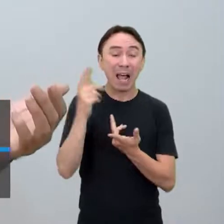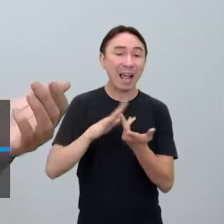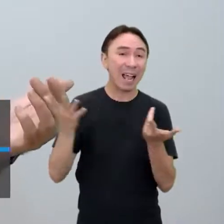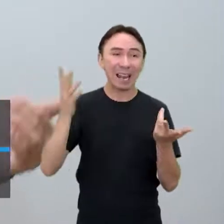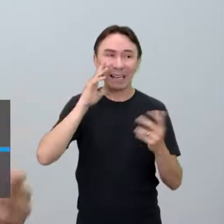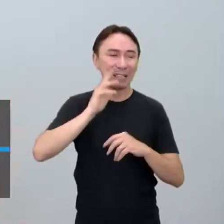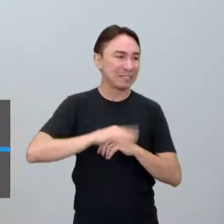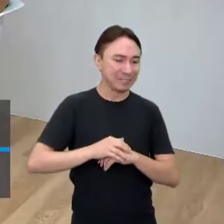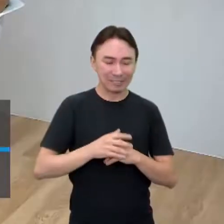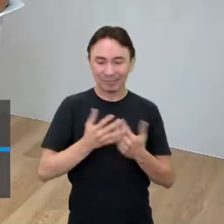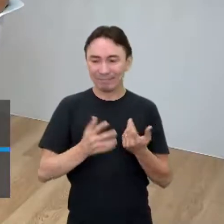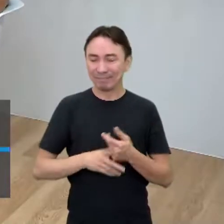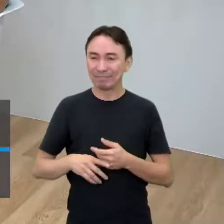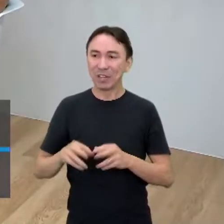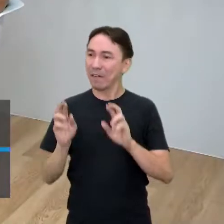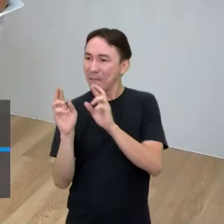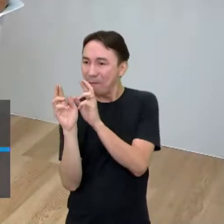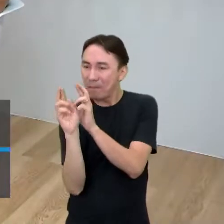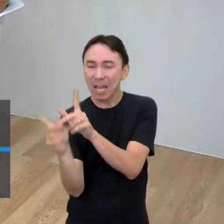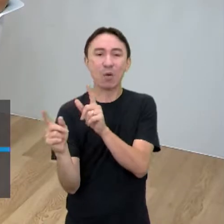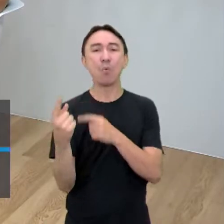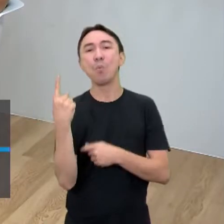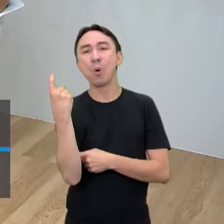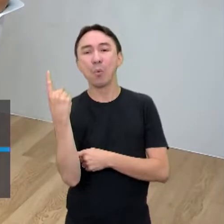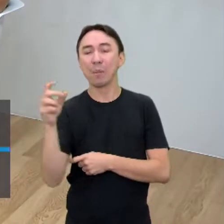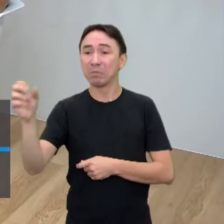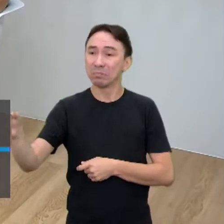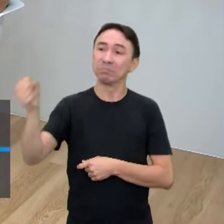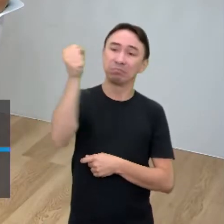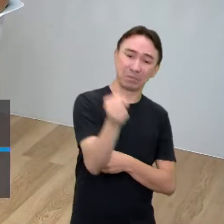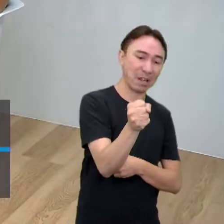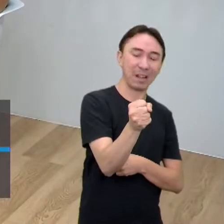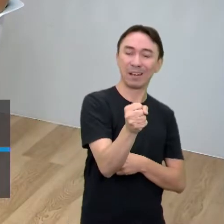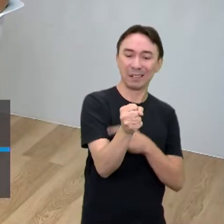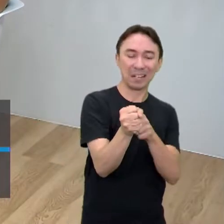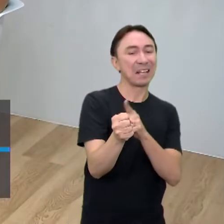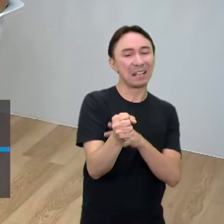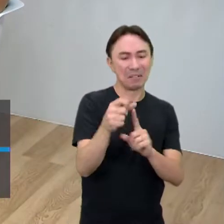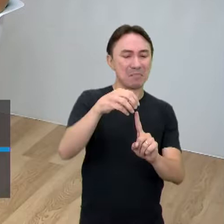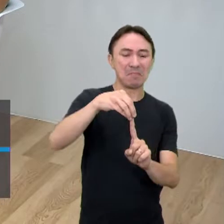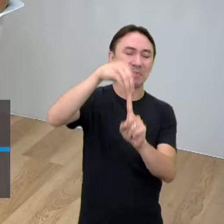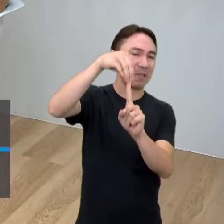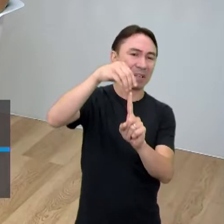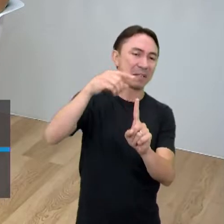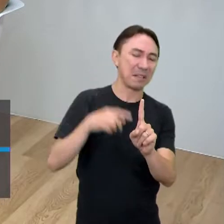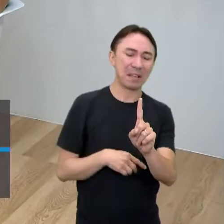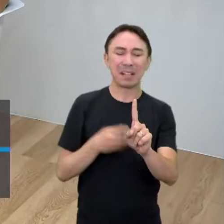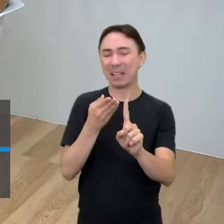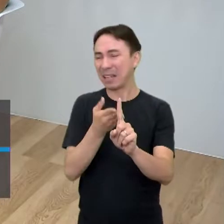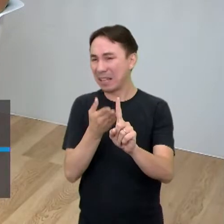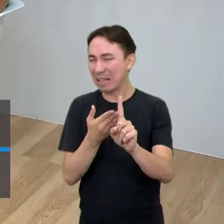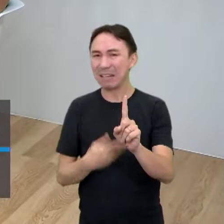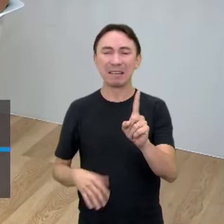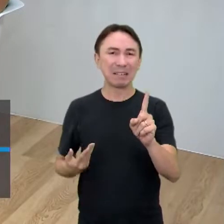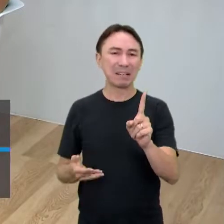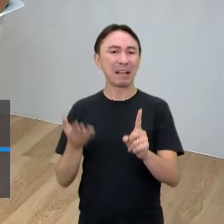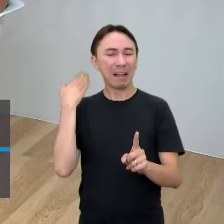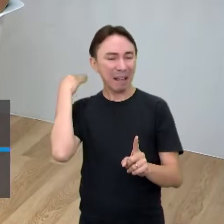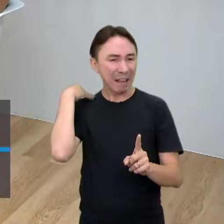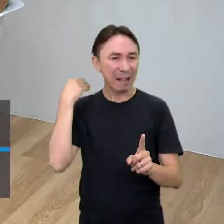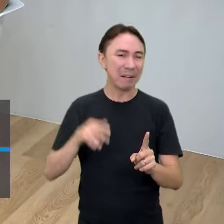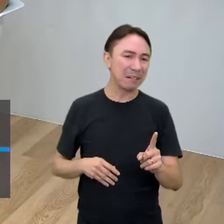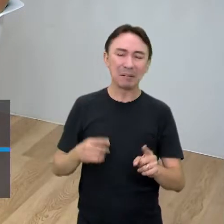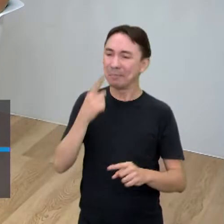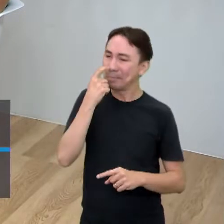pessoal. Olha, fulano de tal era catador, mas aí ele começou a pegar livros que eram jogados fora, se matou